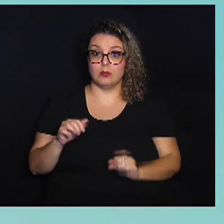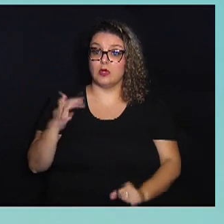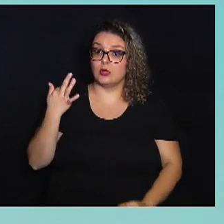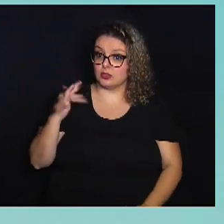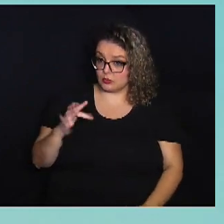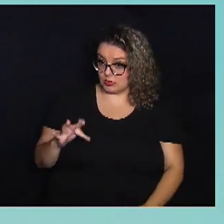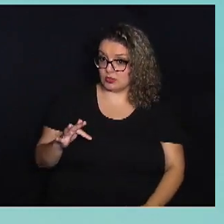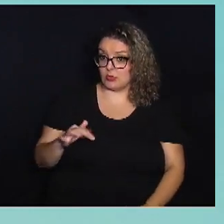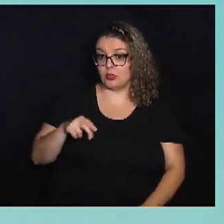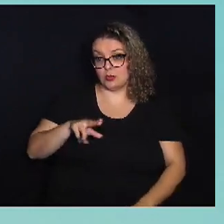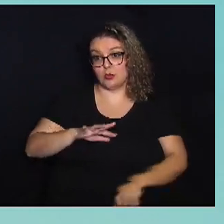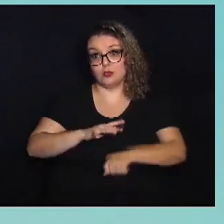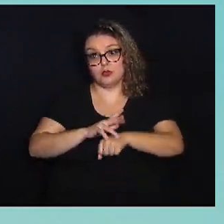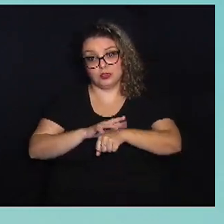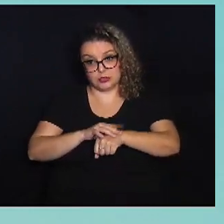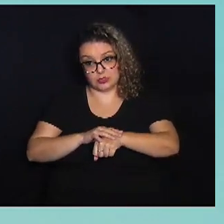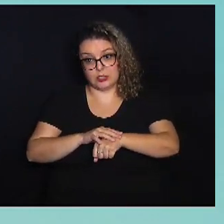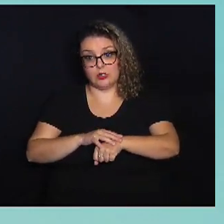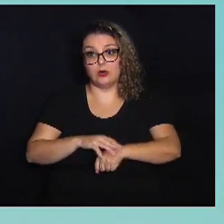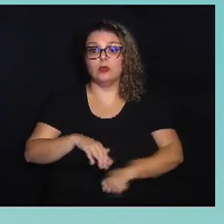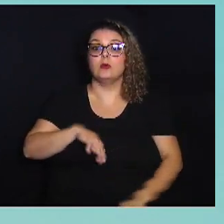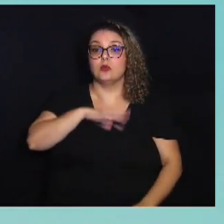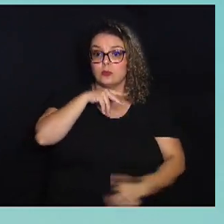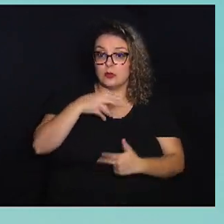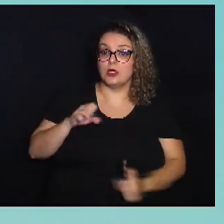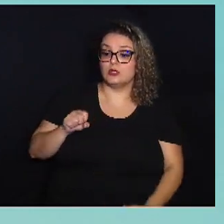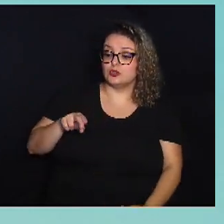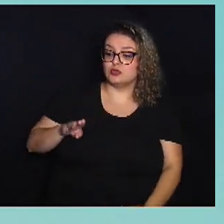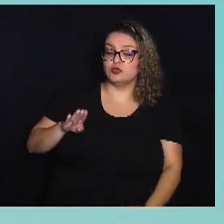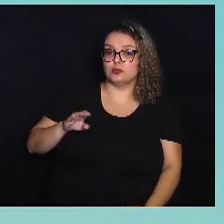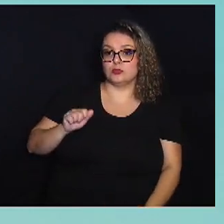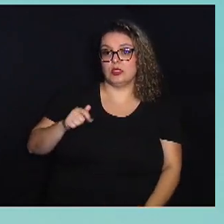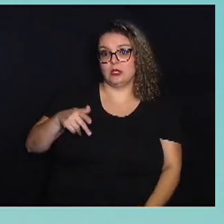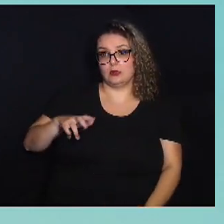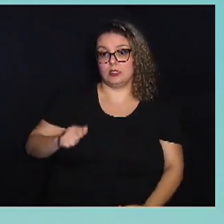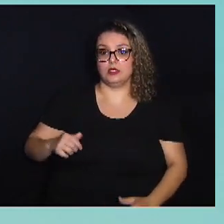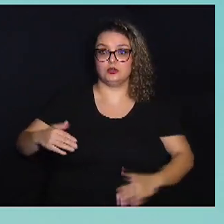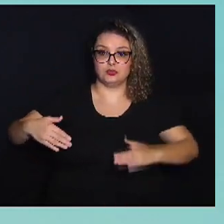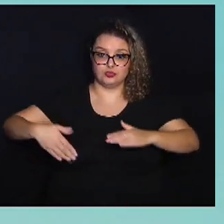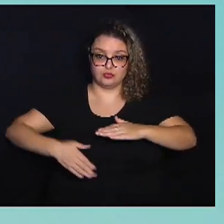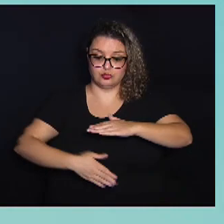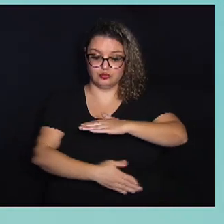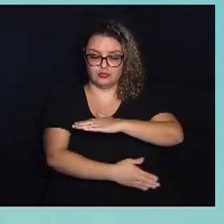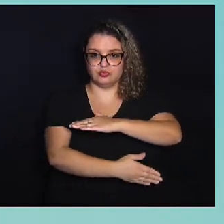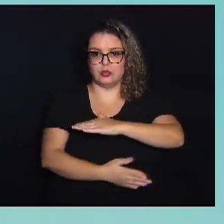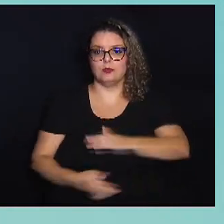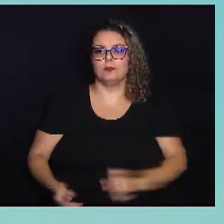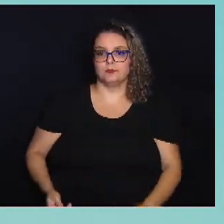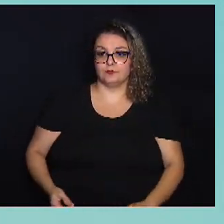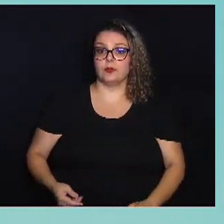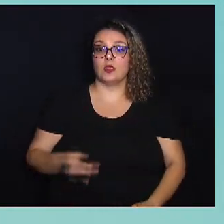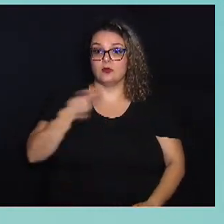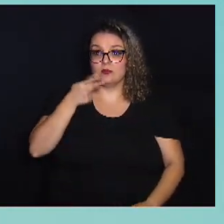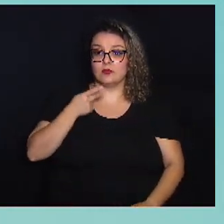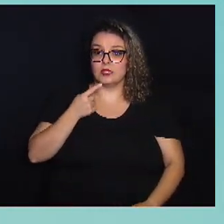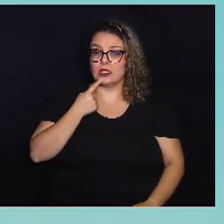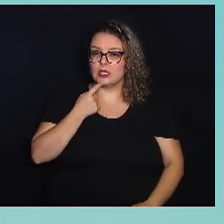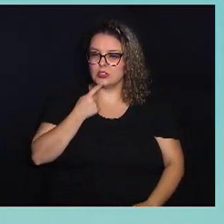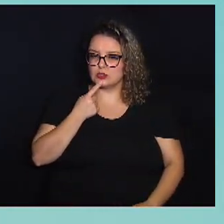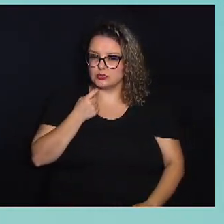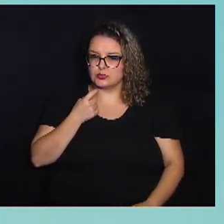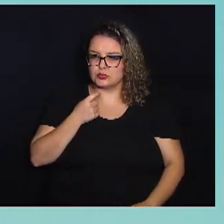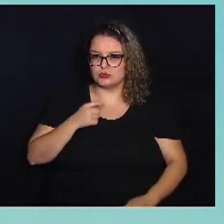ou doente, já que o animal é subaquático e vive submerso. A professora ressaltou a coloração avermelhada na